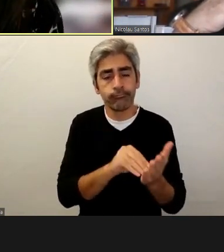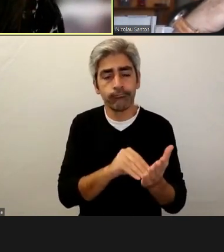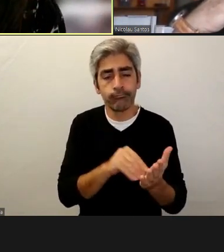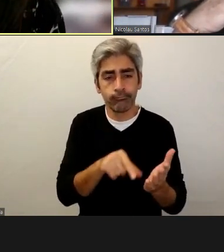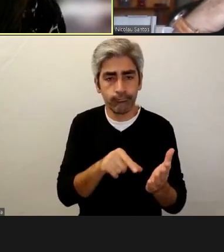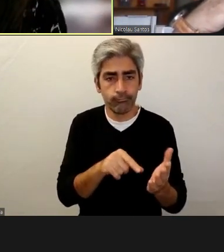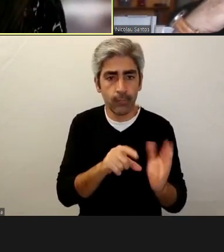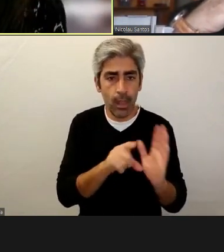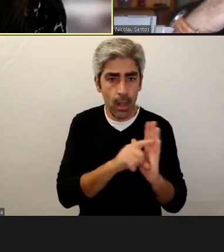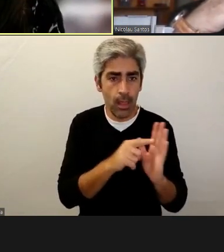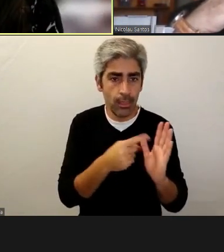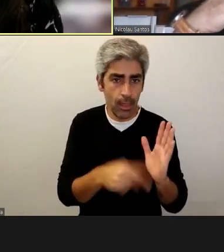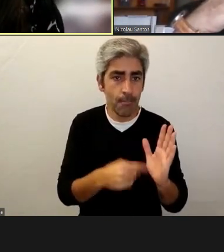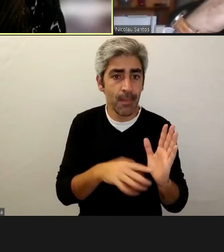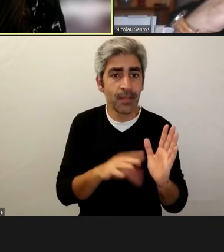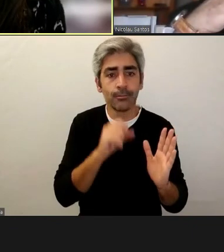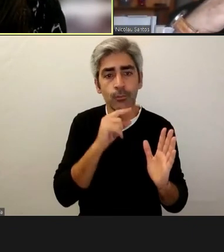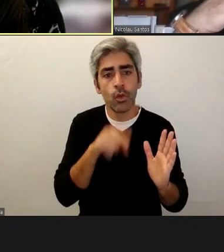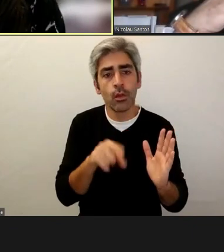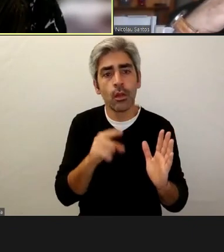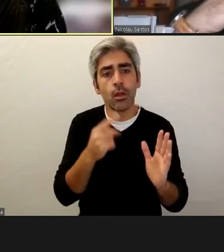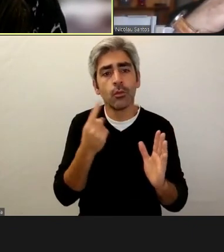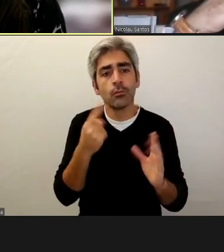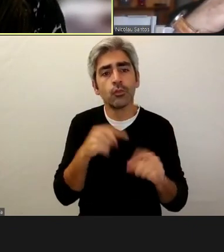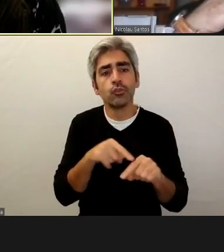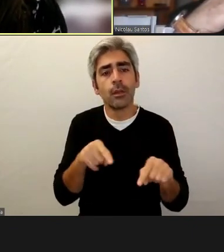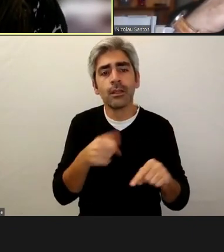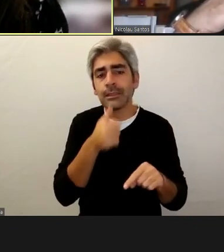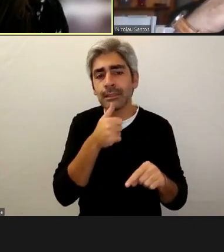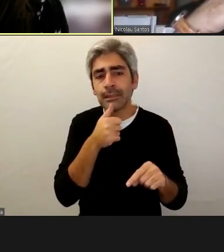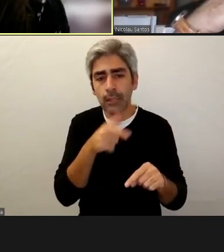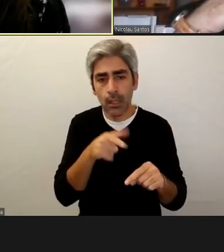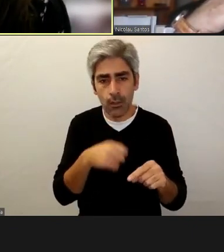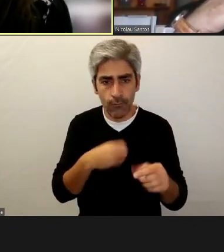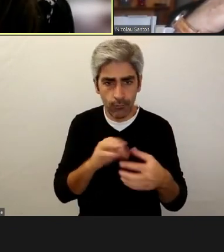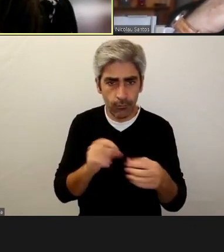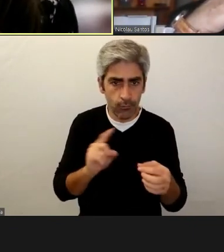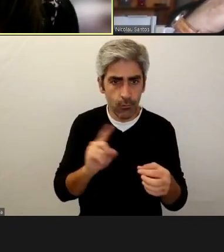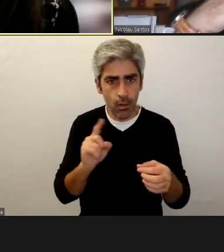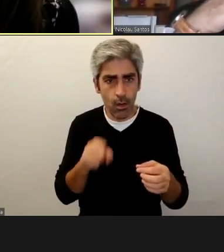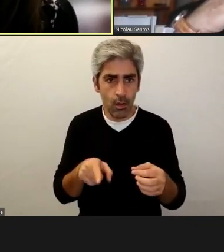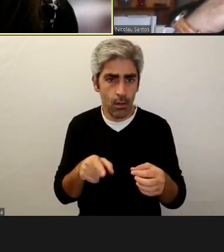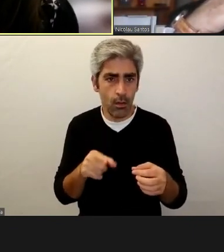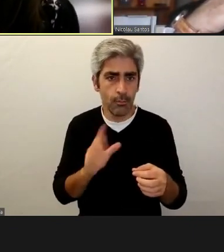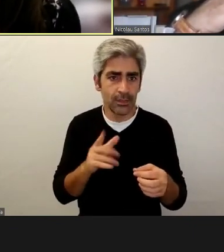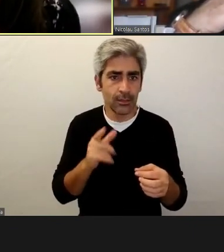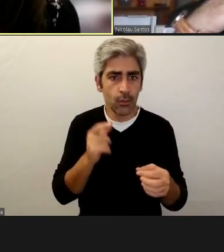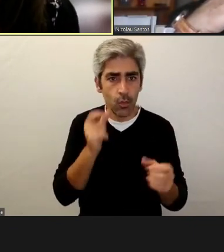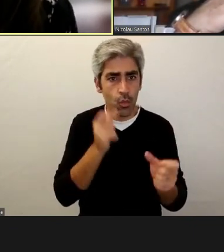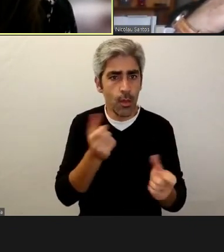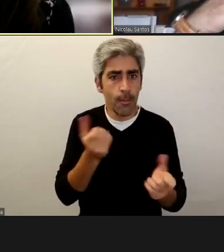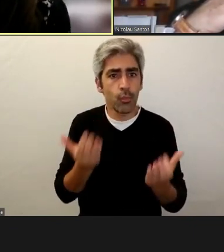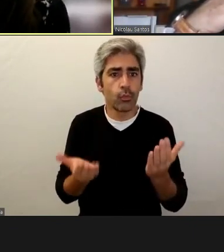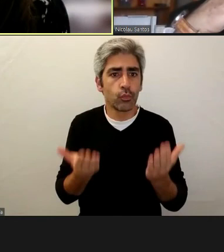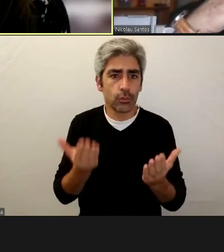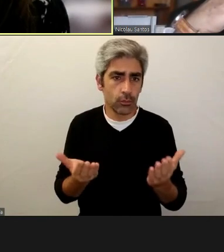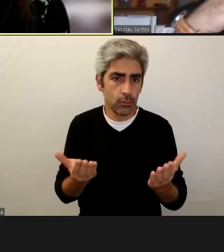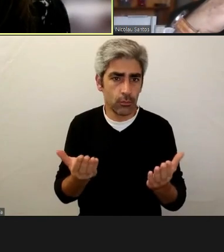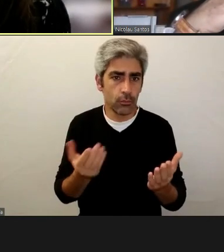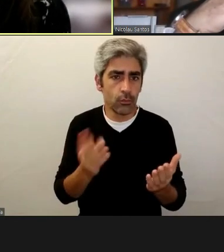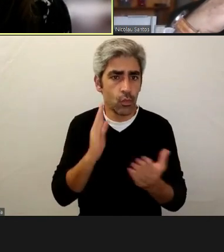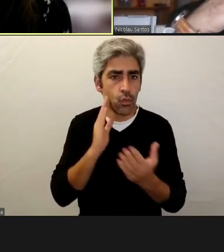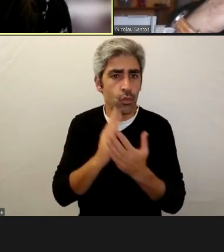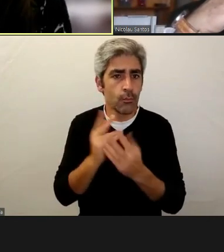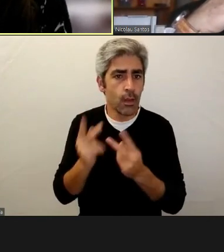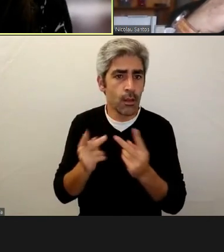conformada pela lei, mas pode ter ali um espaço de decisão que não está imune, lá está, este controle da proporcionalidade, ou, por exemplo, em última